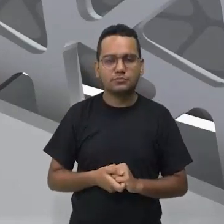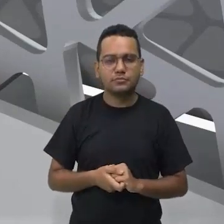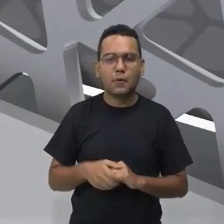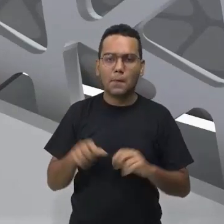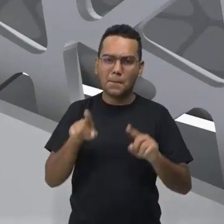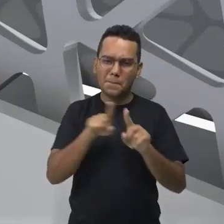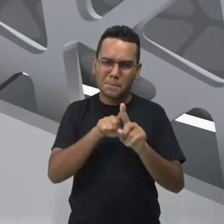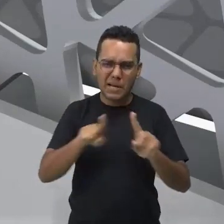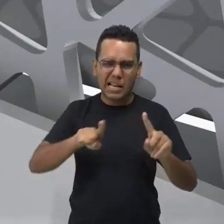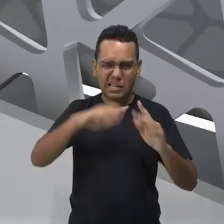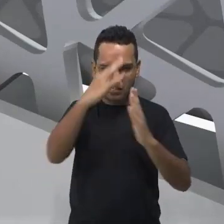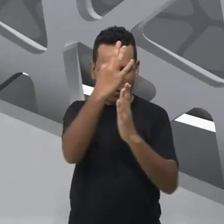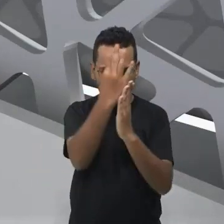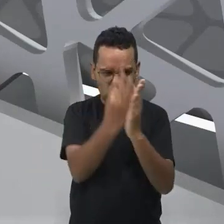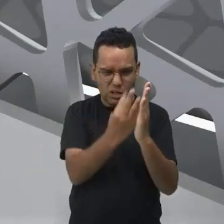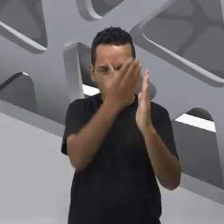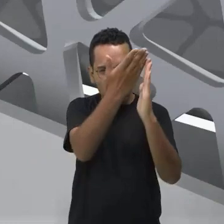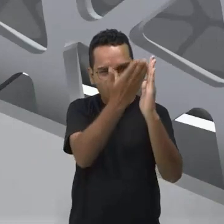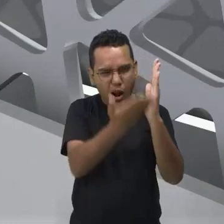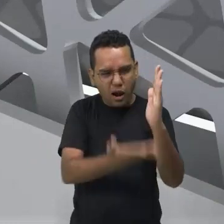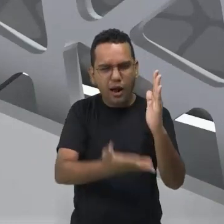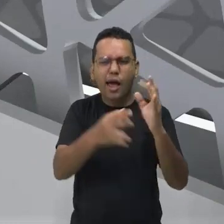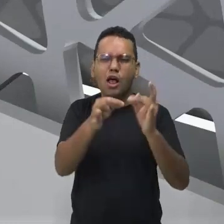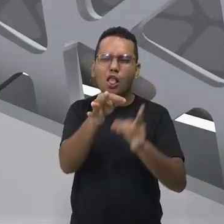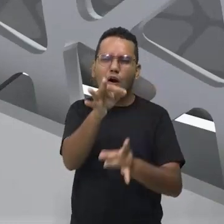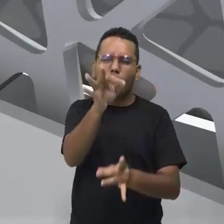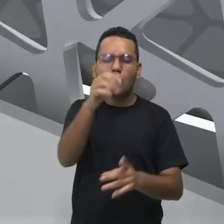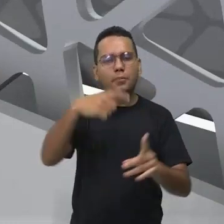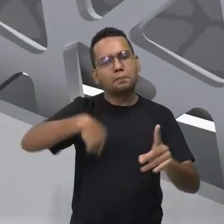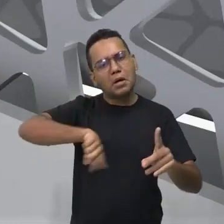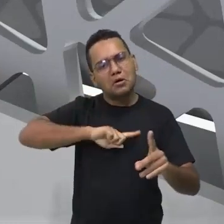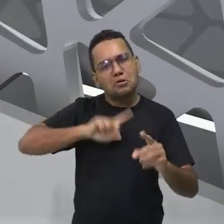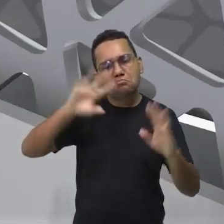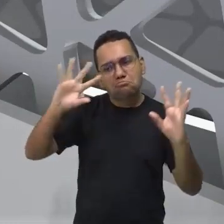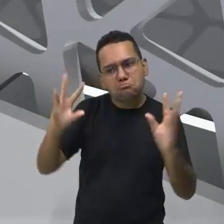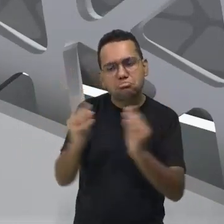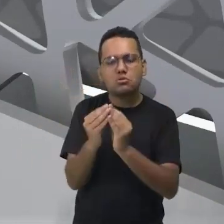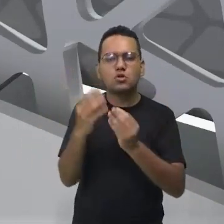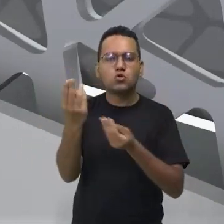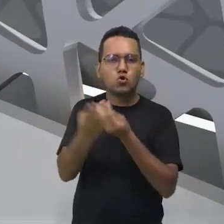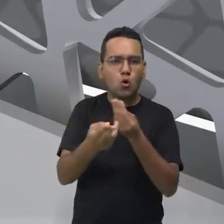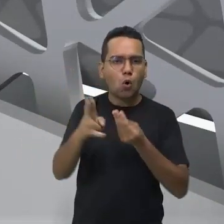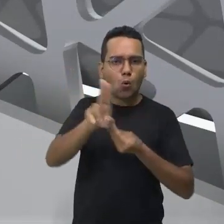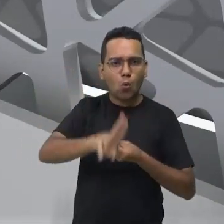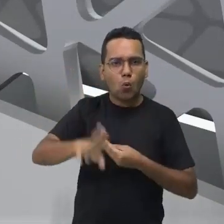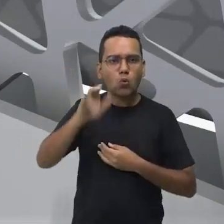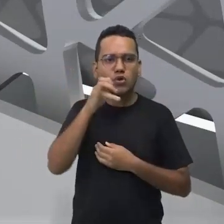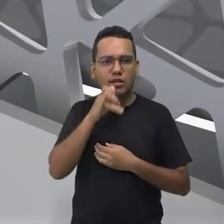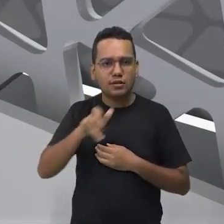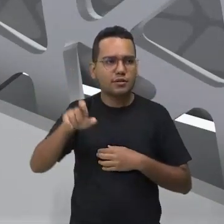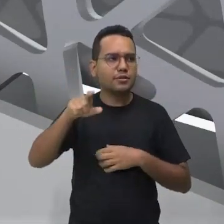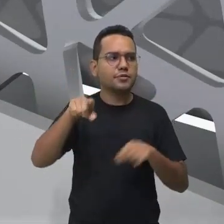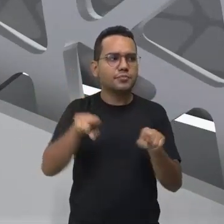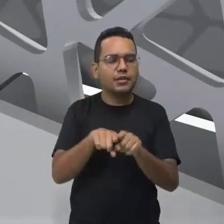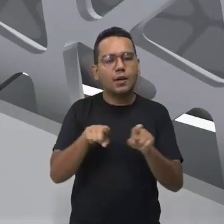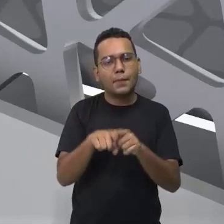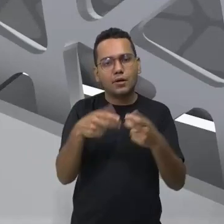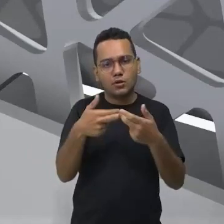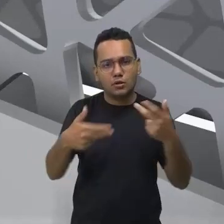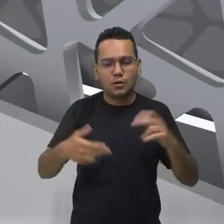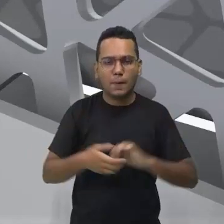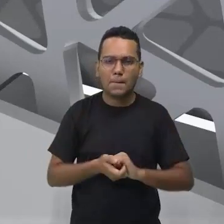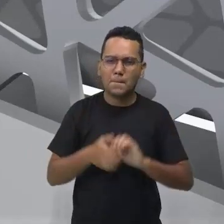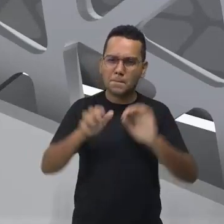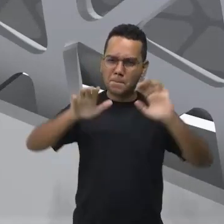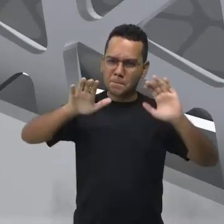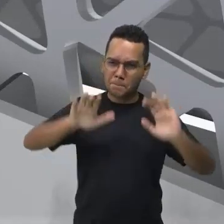tem muito mais detalhes, muito mais informações sobre a eletricidade, o uso dela, certo? E percebam que